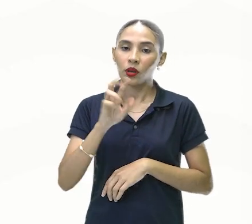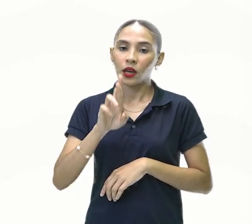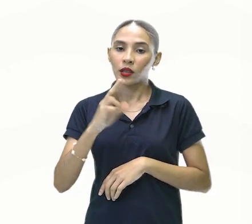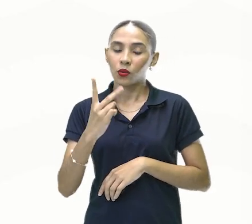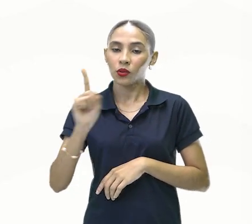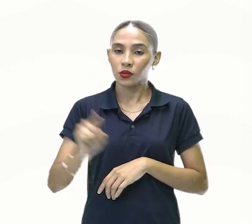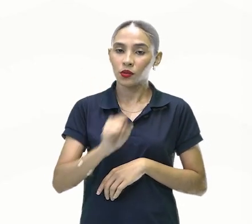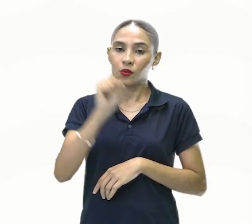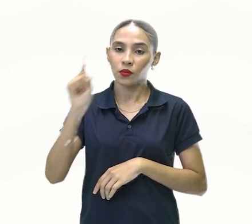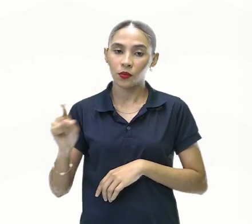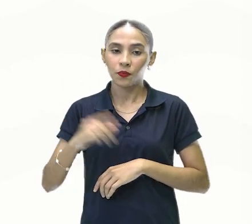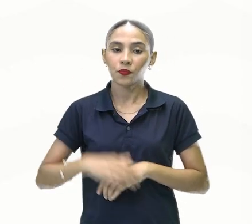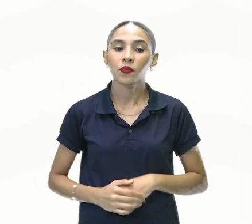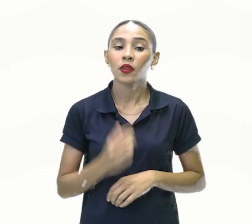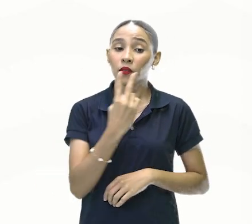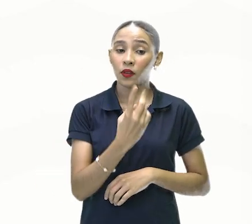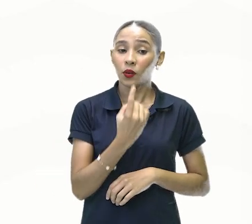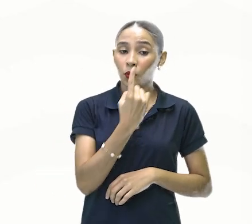lá do outro lado.